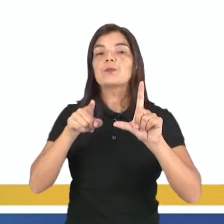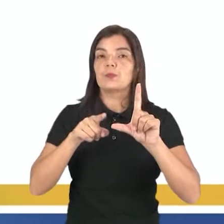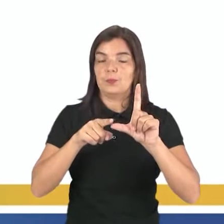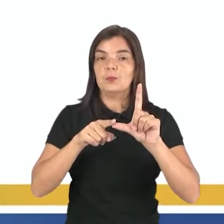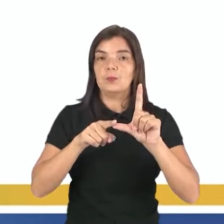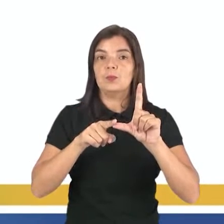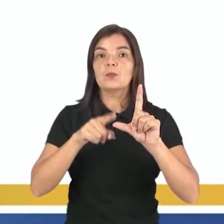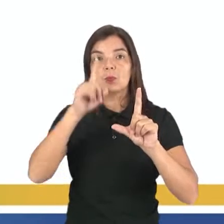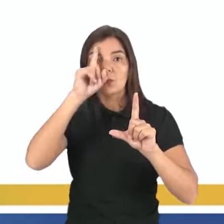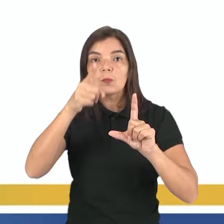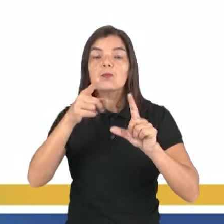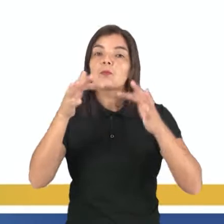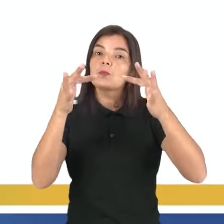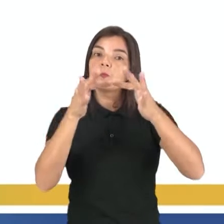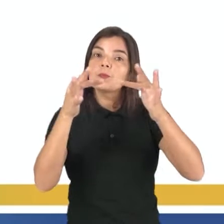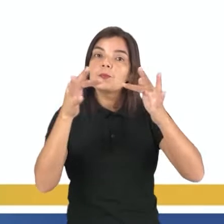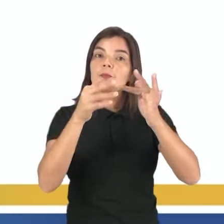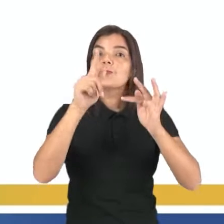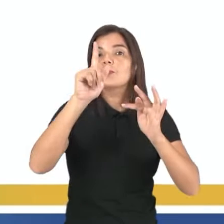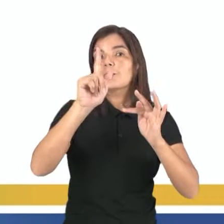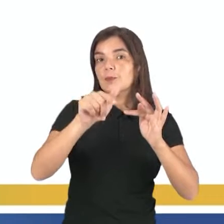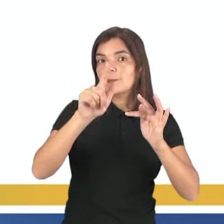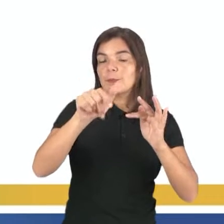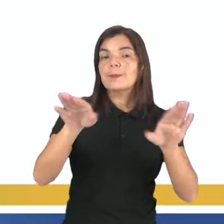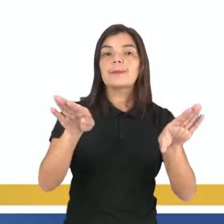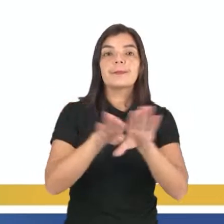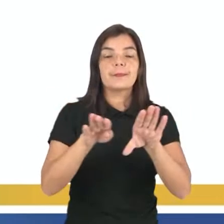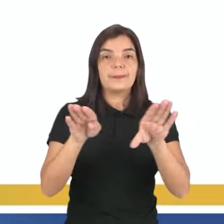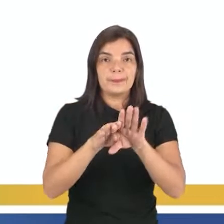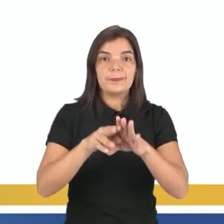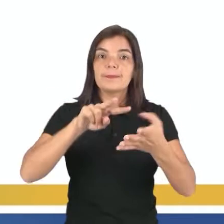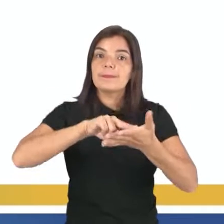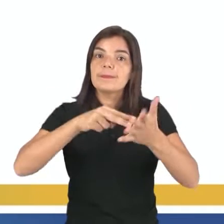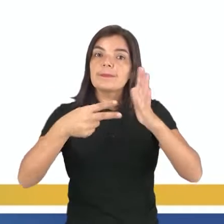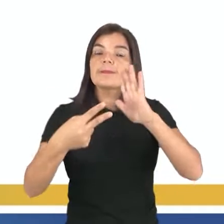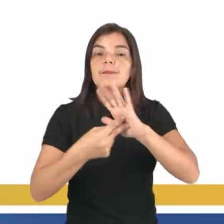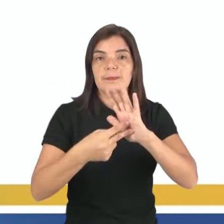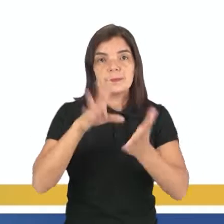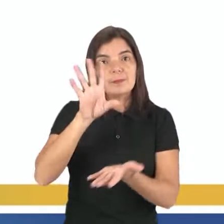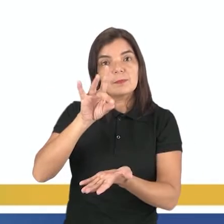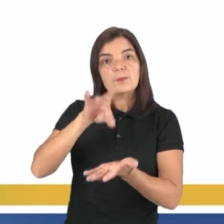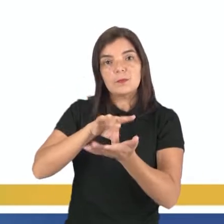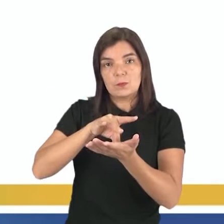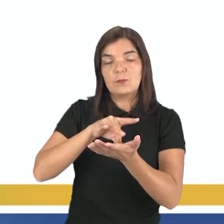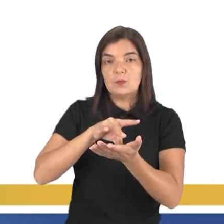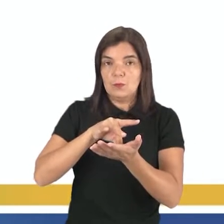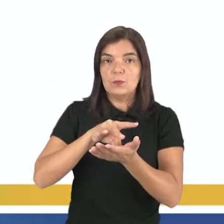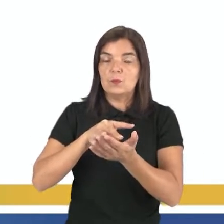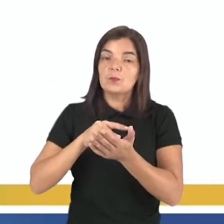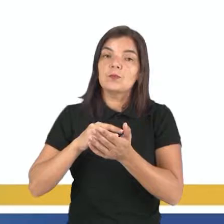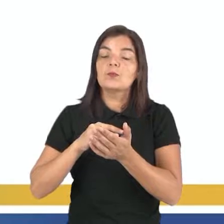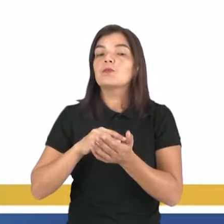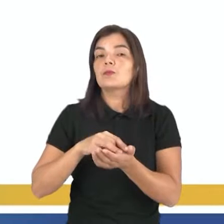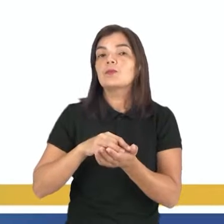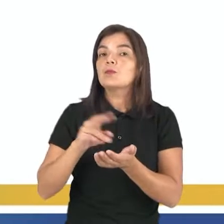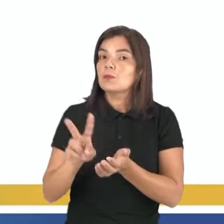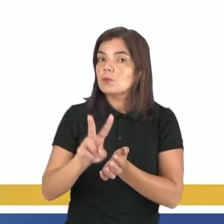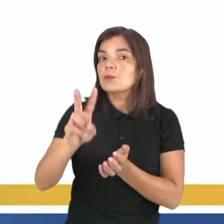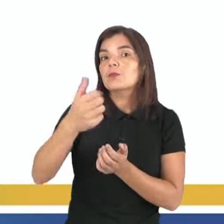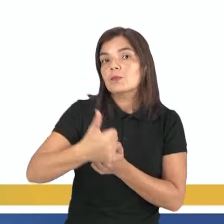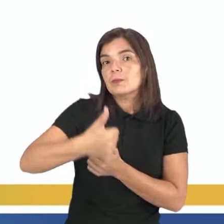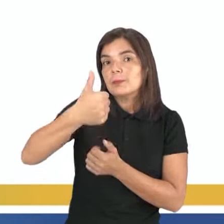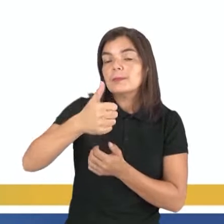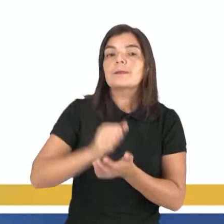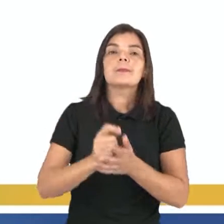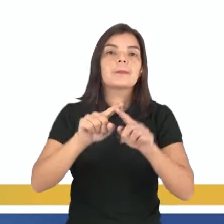o domínio dessa função é o que faz sentido para a realidade, que é corridas de valores positivos,